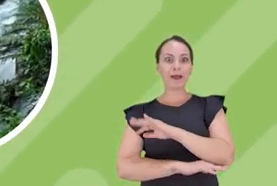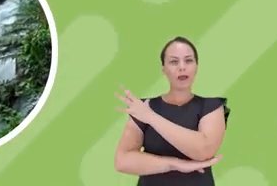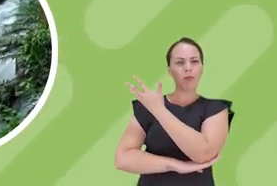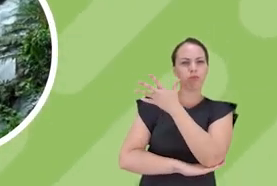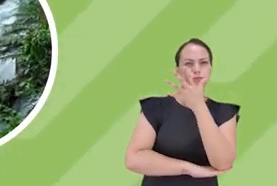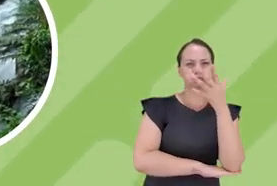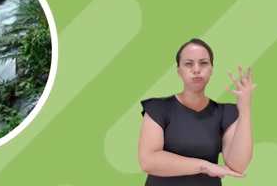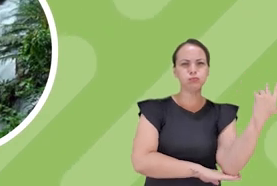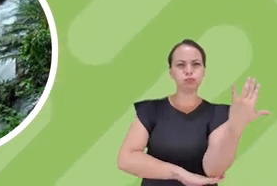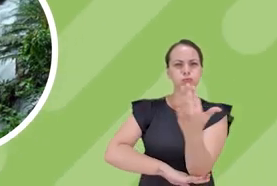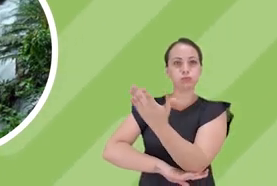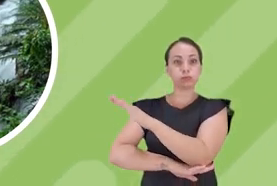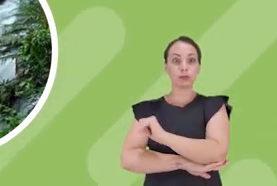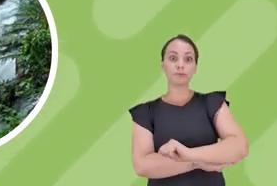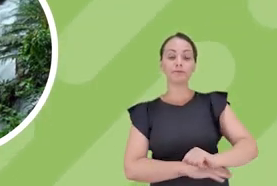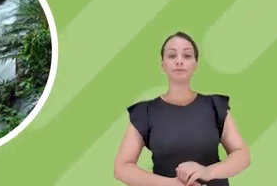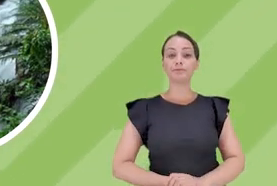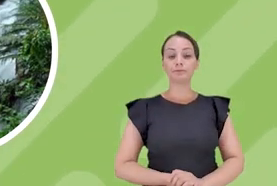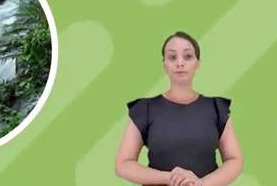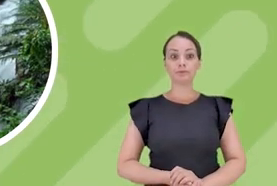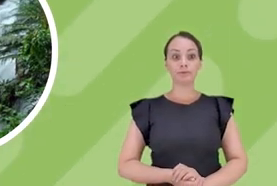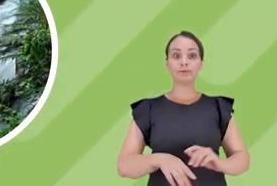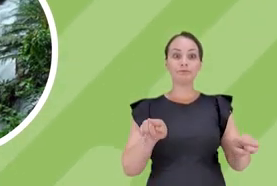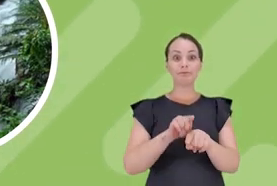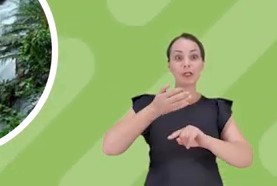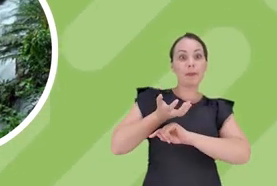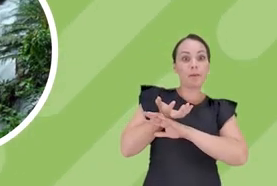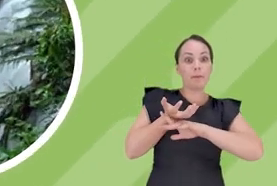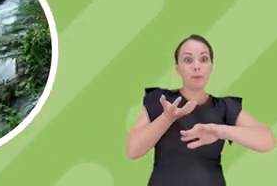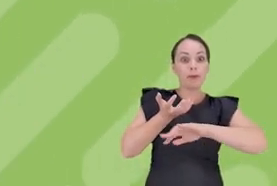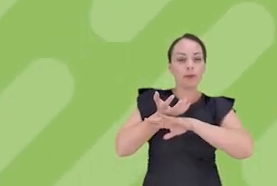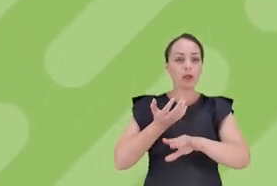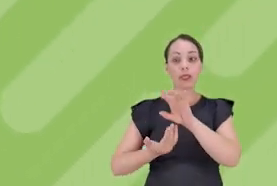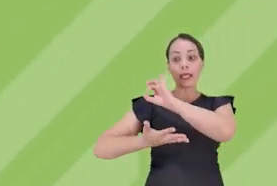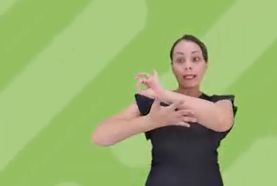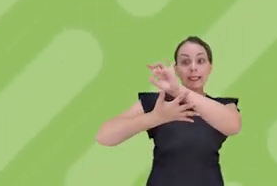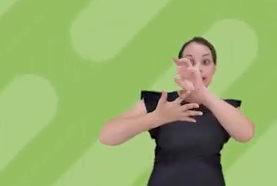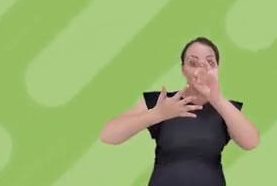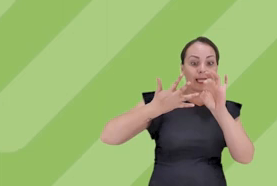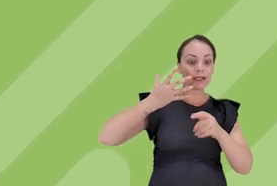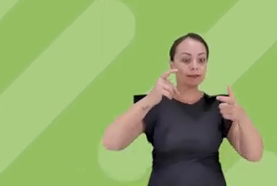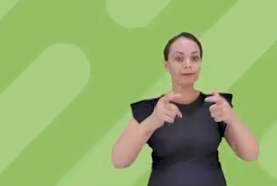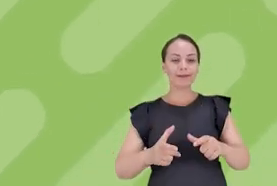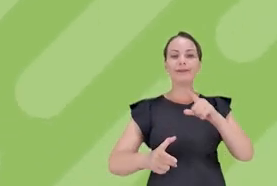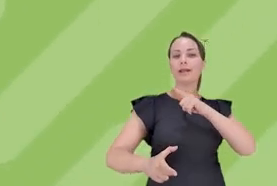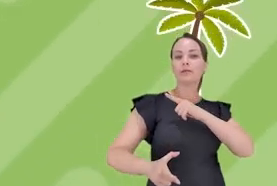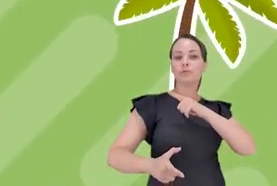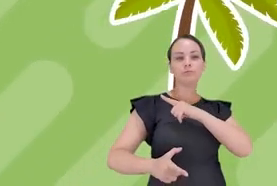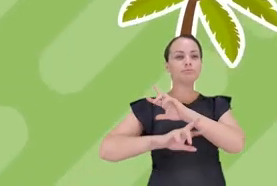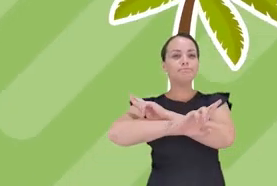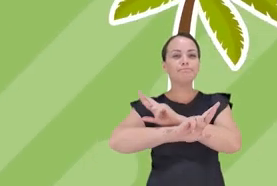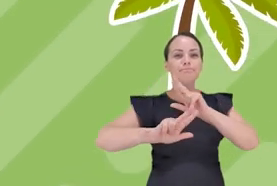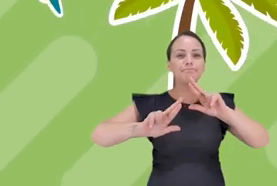Atlântica, os Pampas e o Pantanal. E cada um desses ambientes abriga diferentes tipos